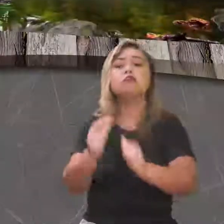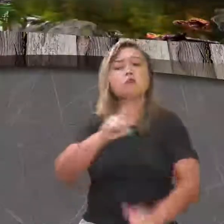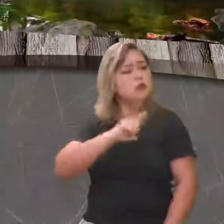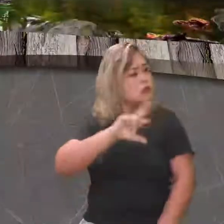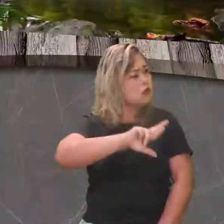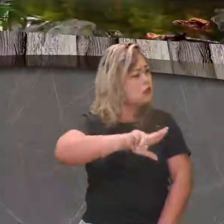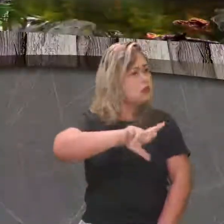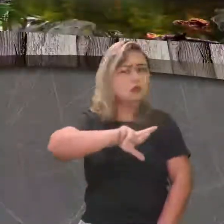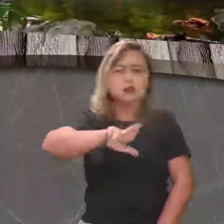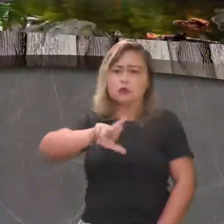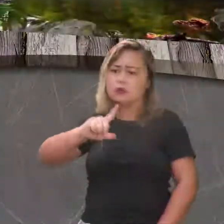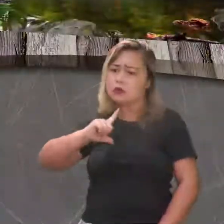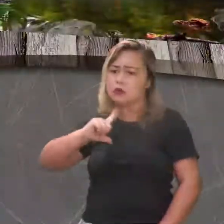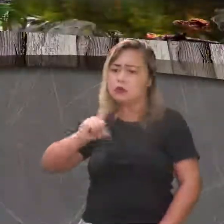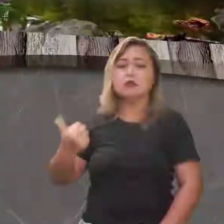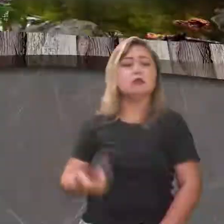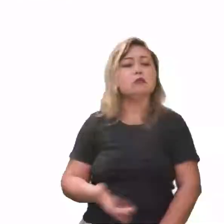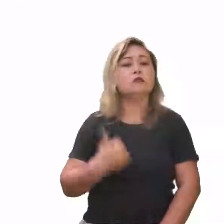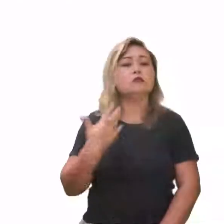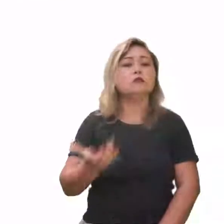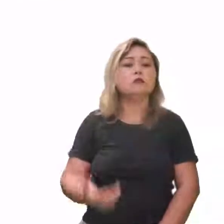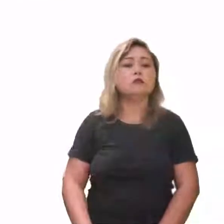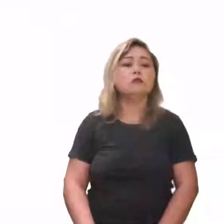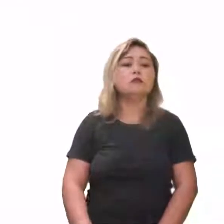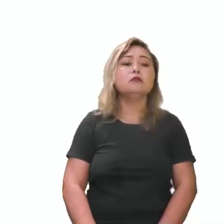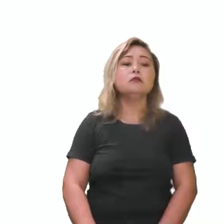tinha diferenças, tá? Joga lá na tela.